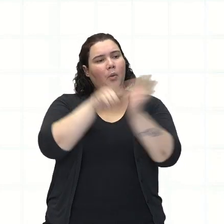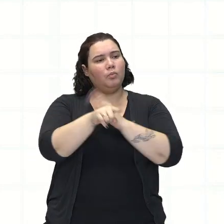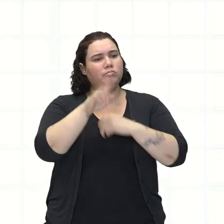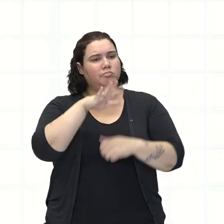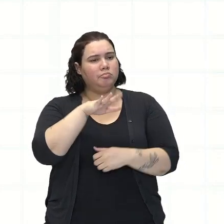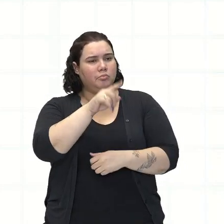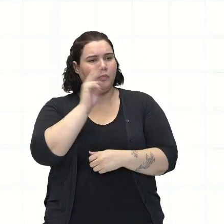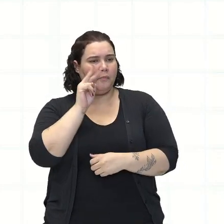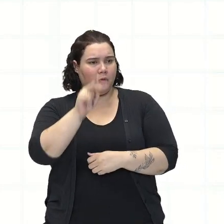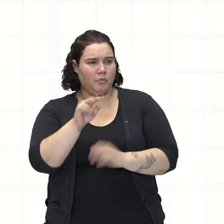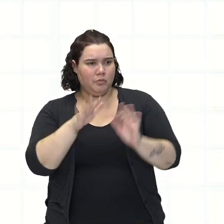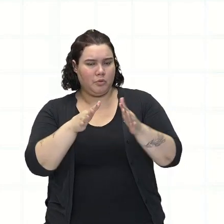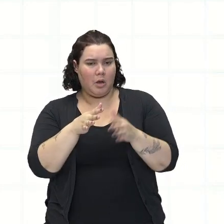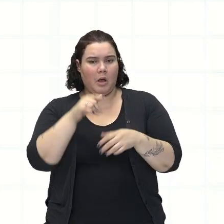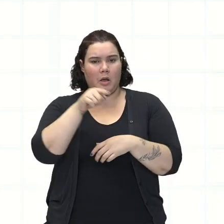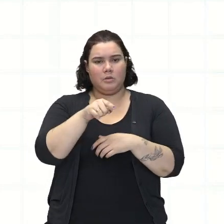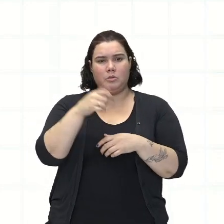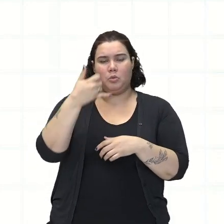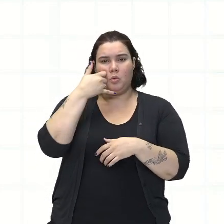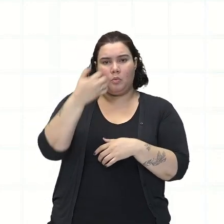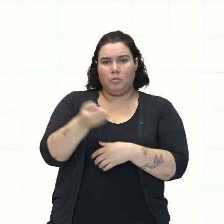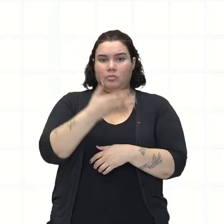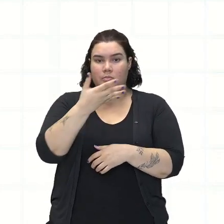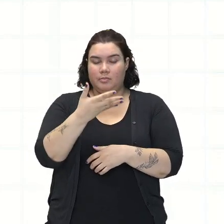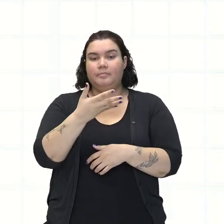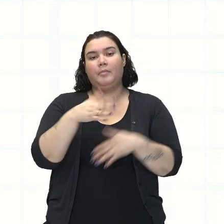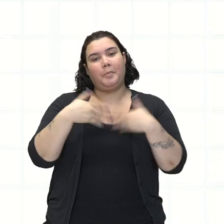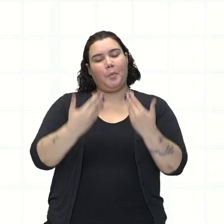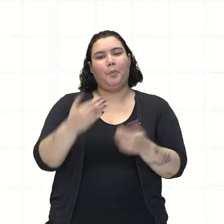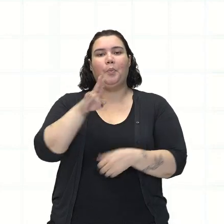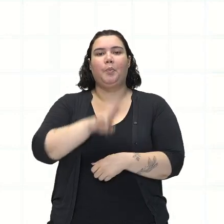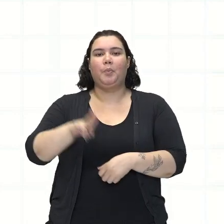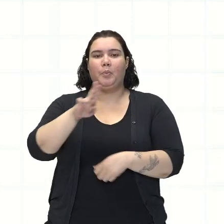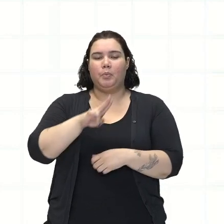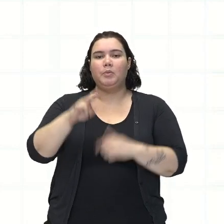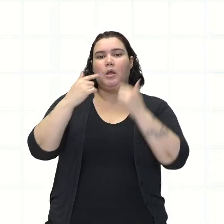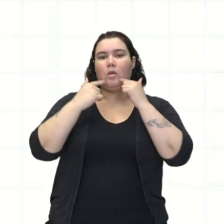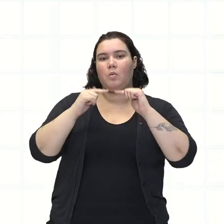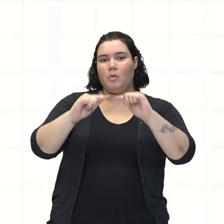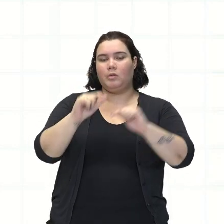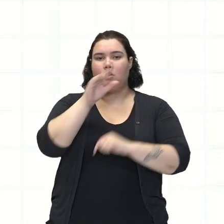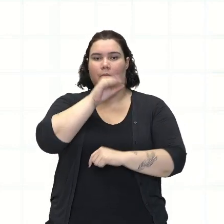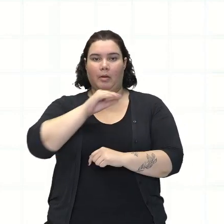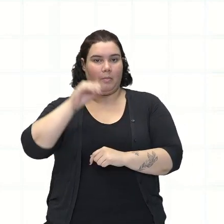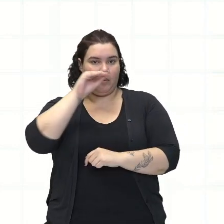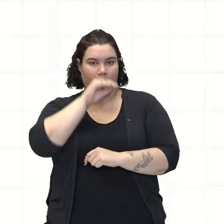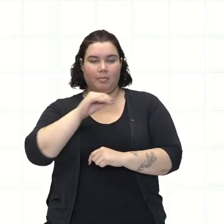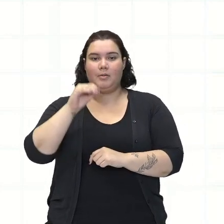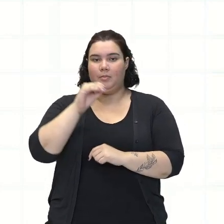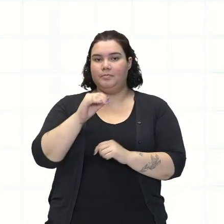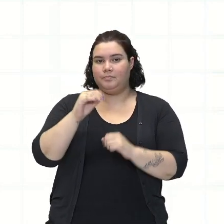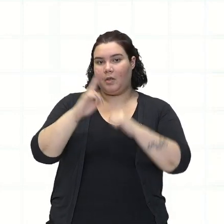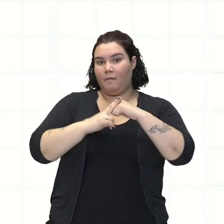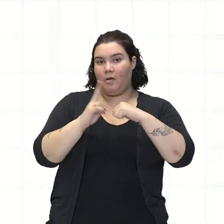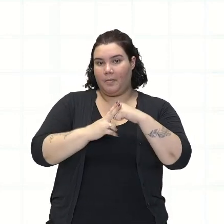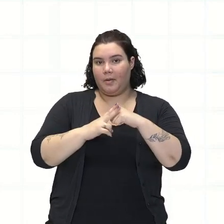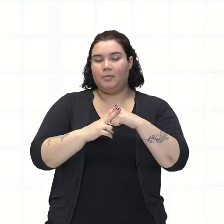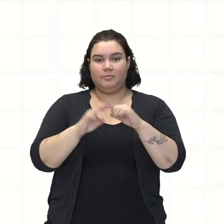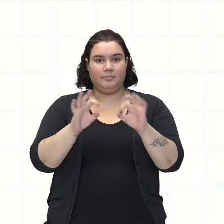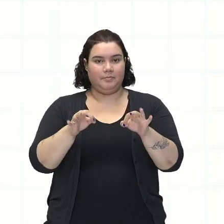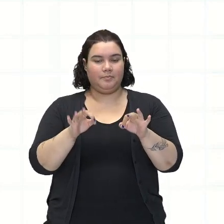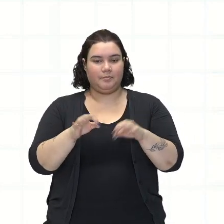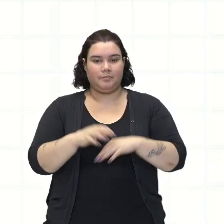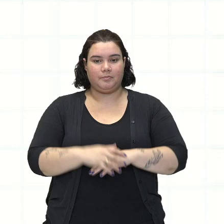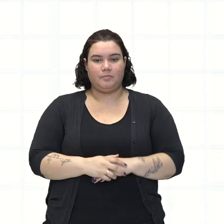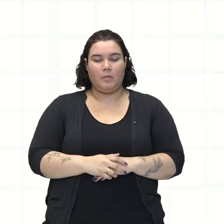A linguagem oral aí funcionando justamente para exemplificar essa linguagem verbal, a linguagem que